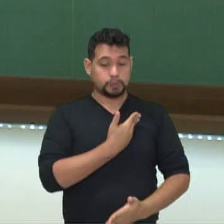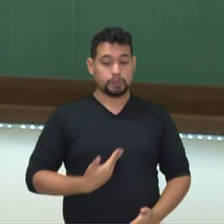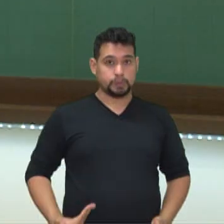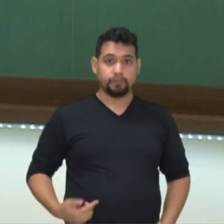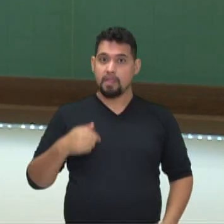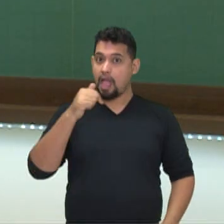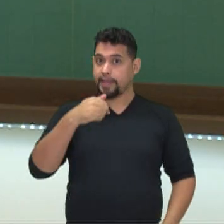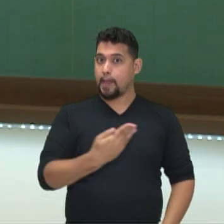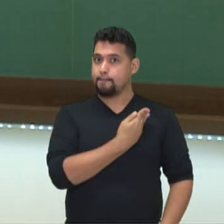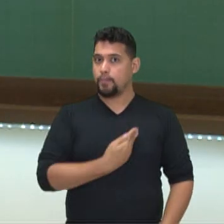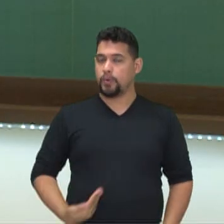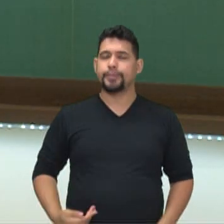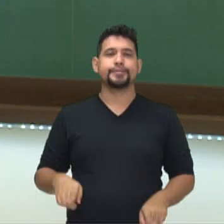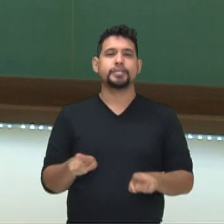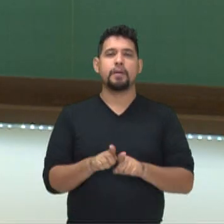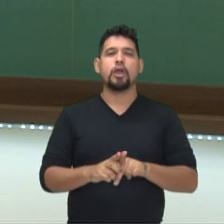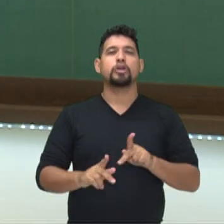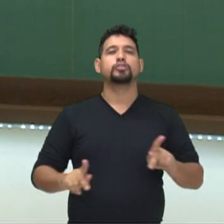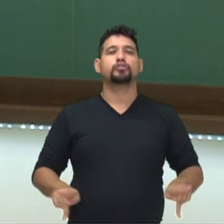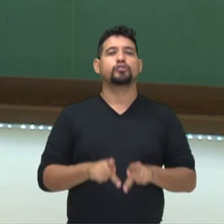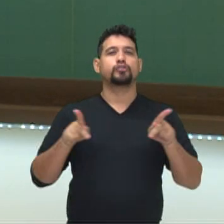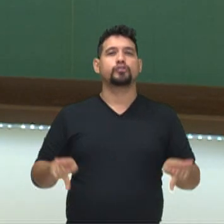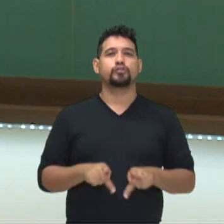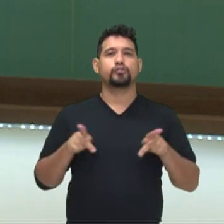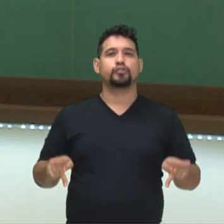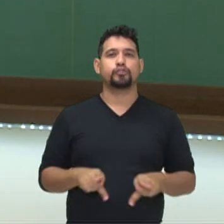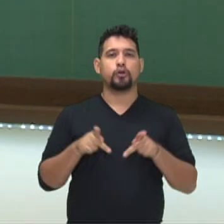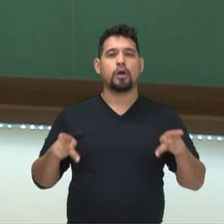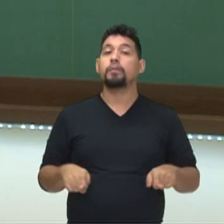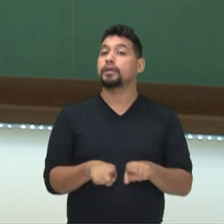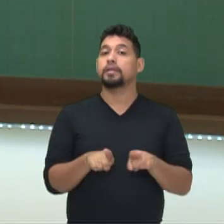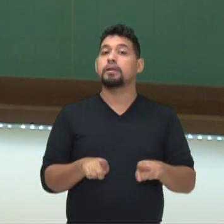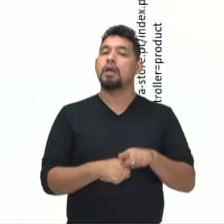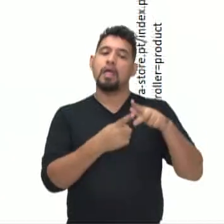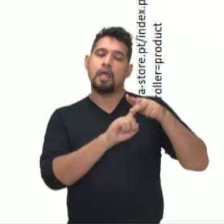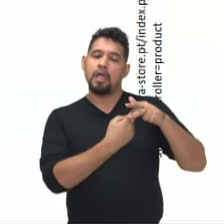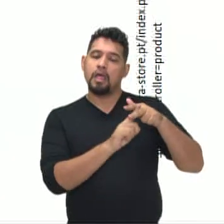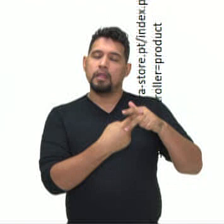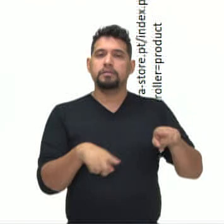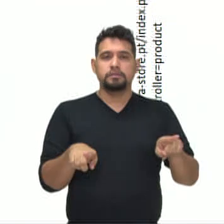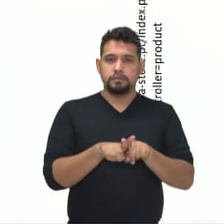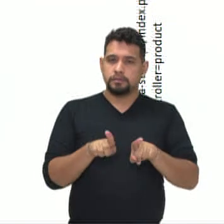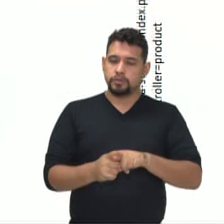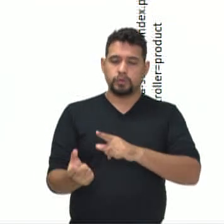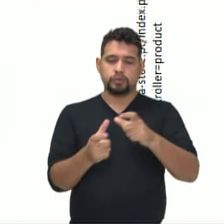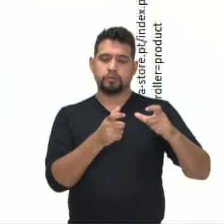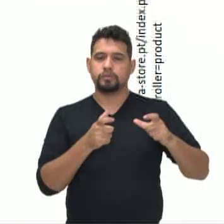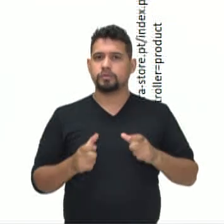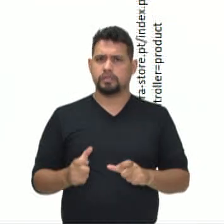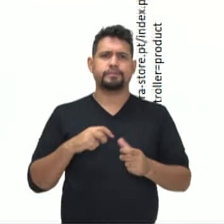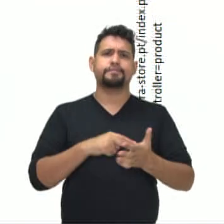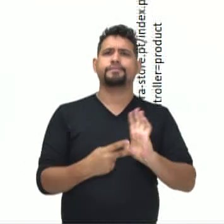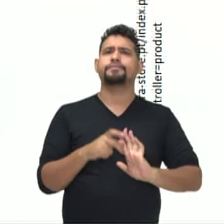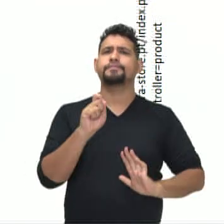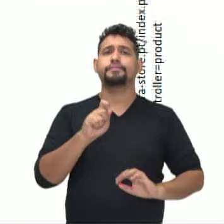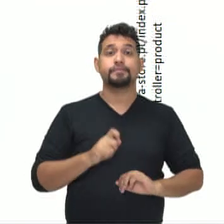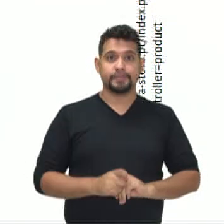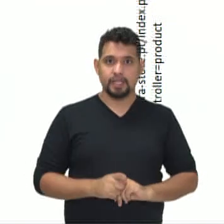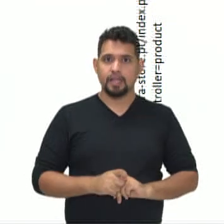é pública, shopping center, e os responsáveis pela manutenção e preservação desses locais são